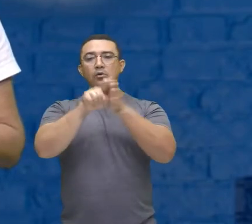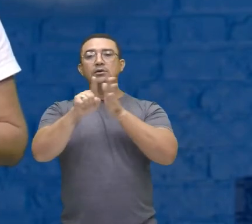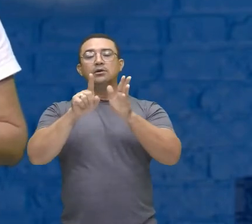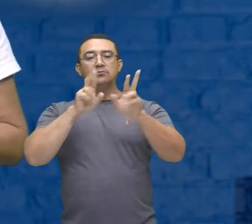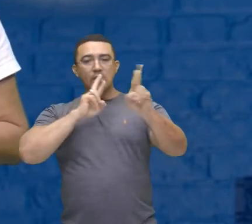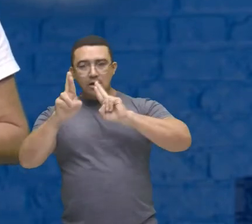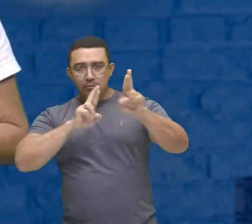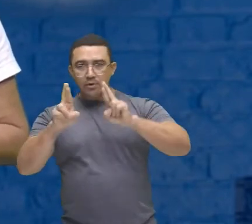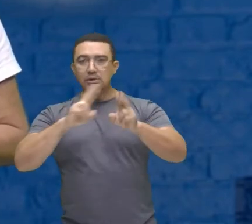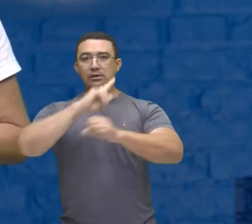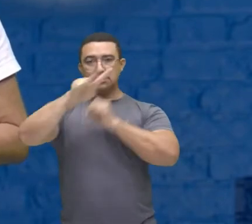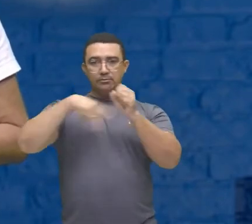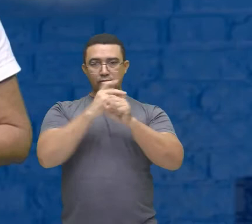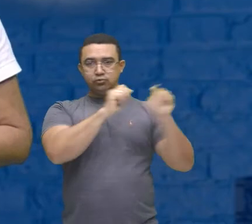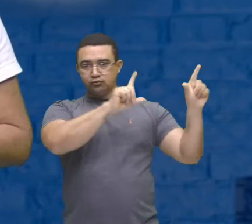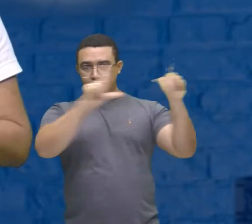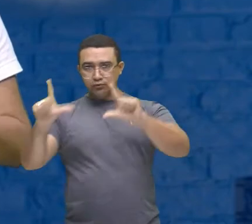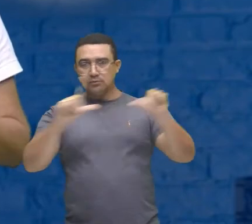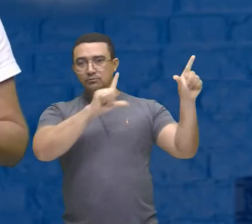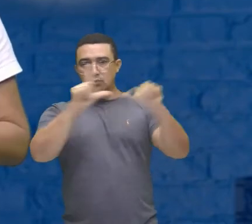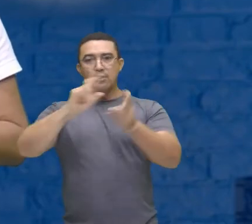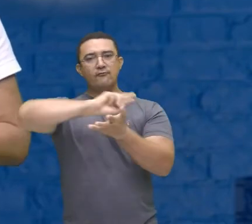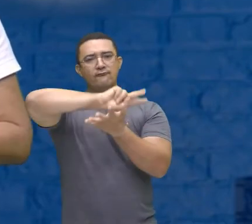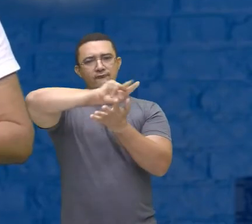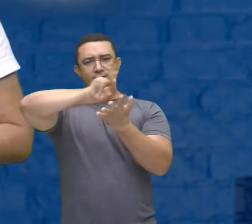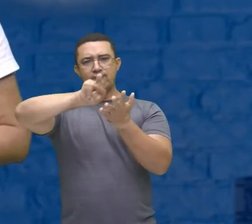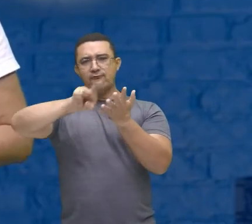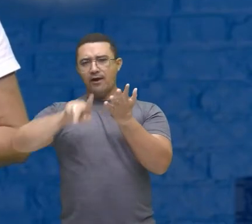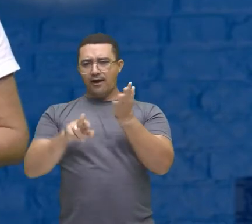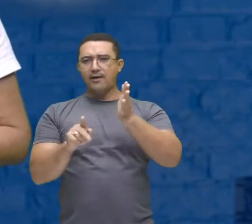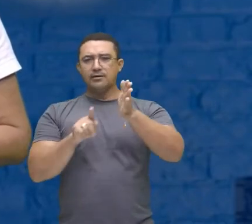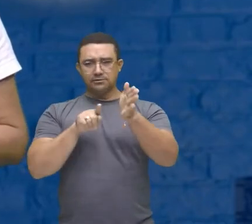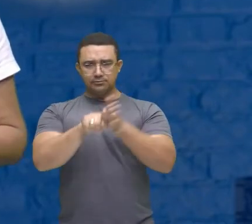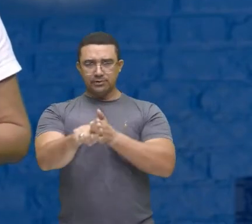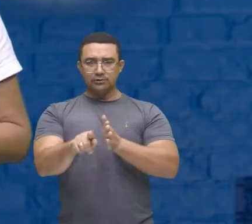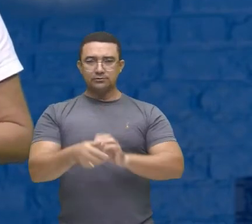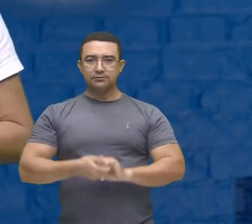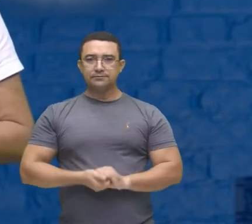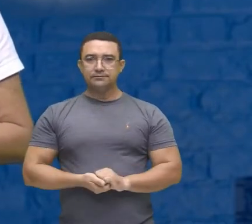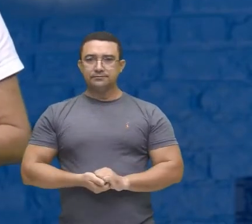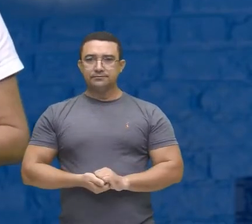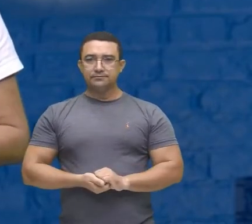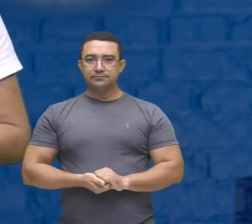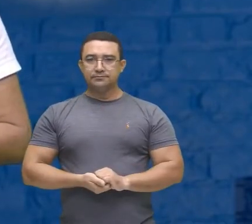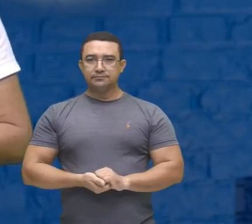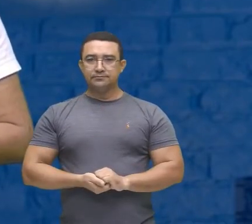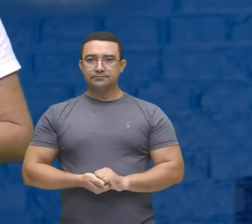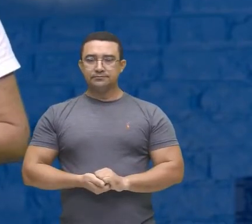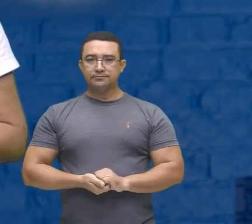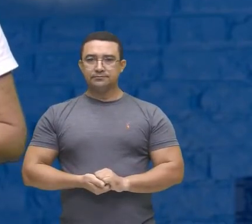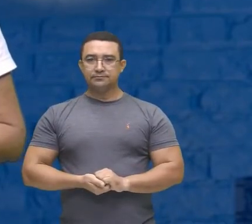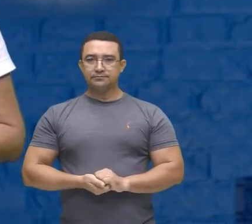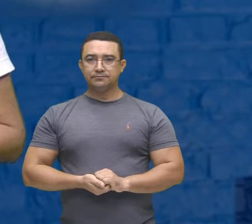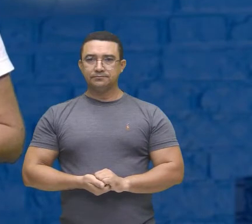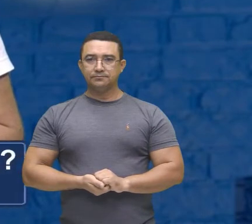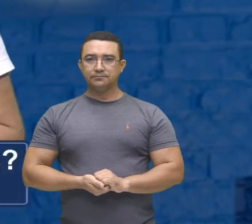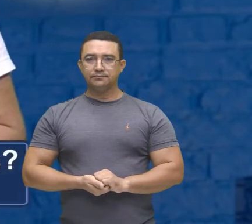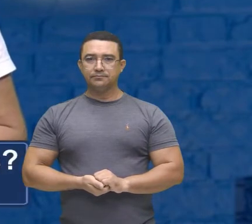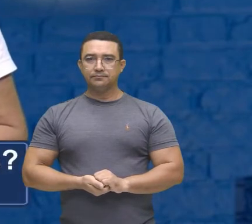porque eu recebi a informação aqui que nós temos várias perguntas. Então, vamos fazer aqui uma rodada de perguntas desses alunos.